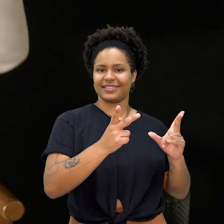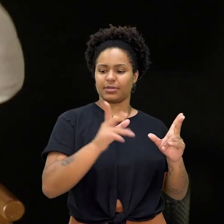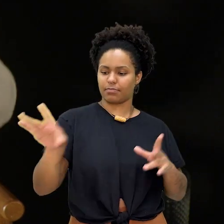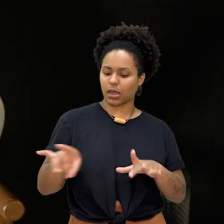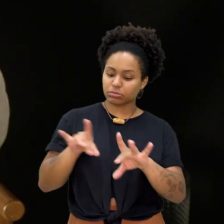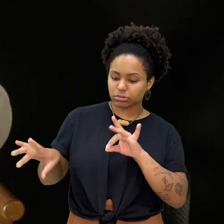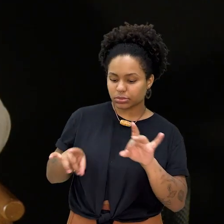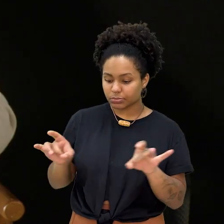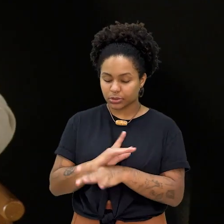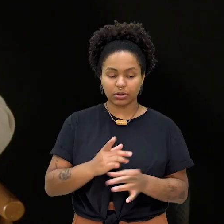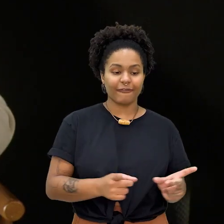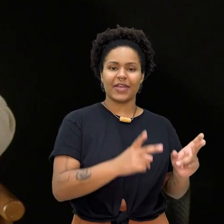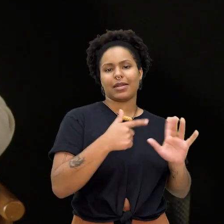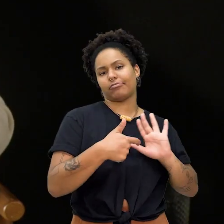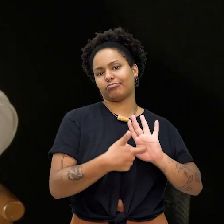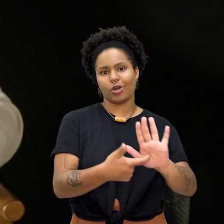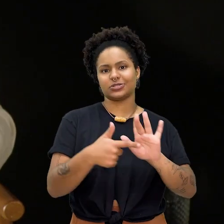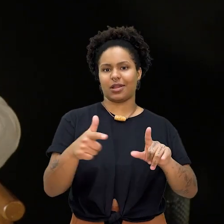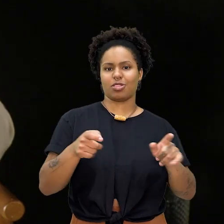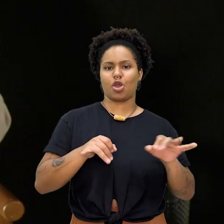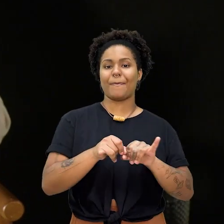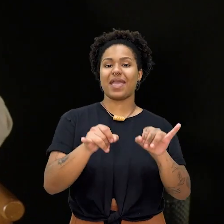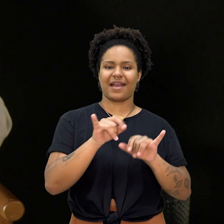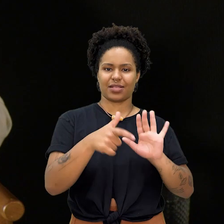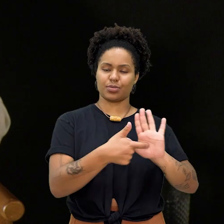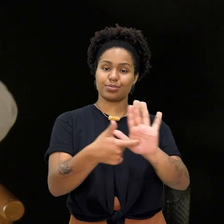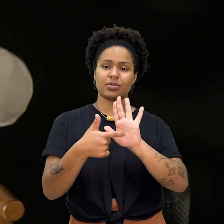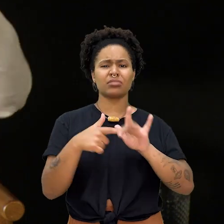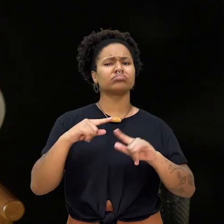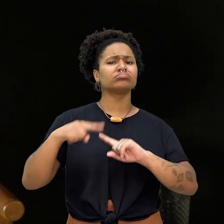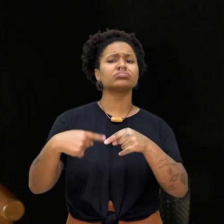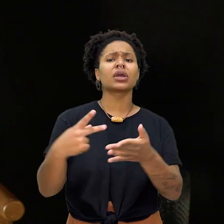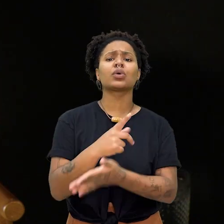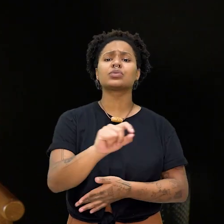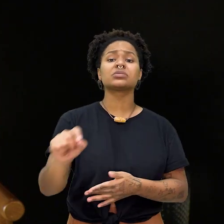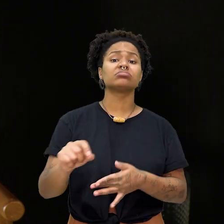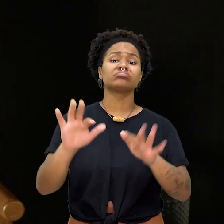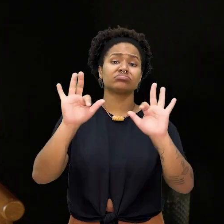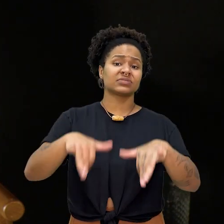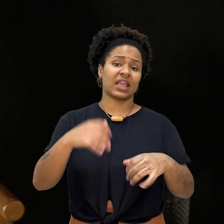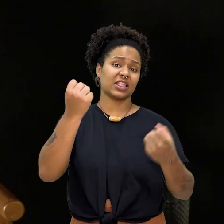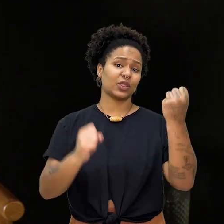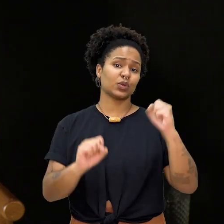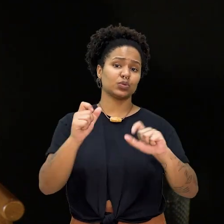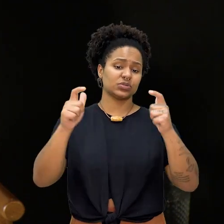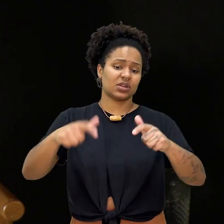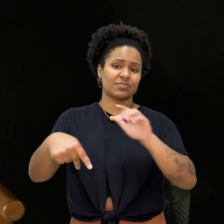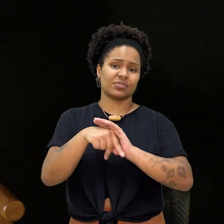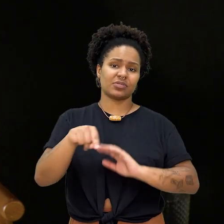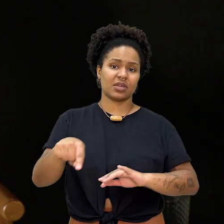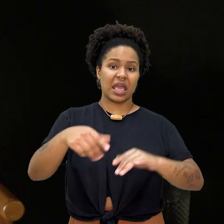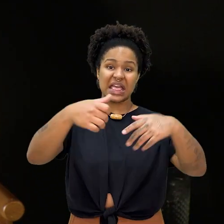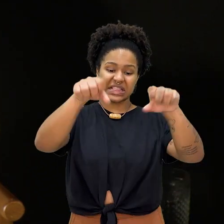muito claro, né, nos mercados que aparecem. E qual é a consequência disso? Acabou com a indústria local.